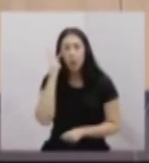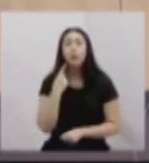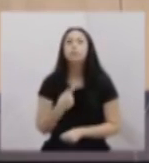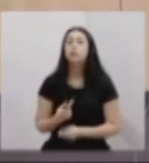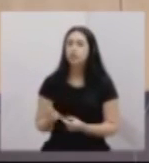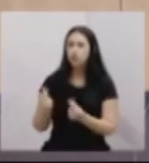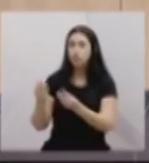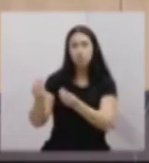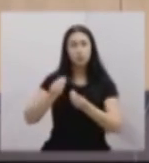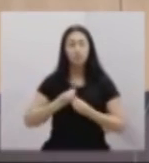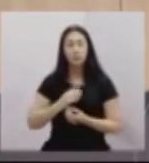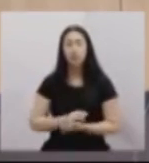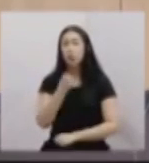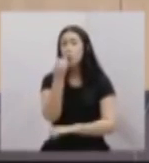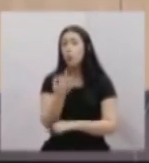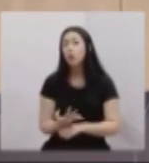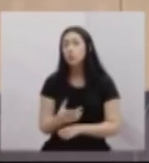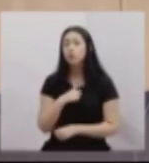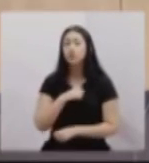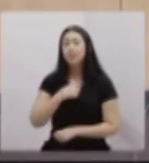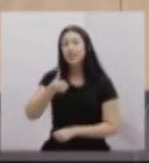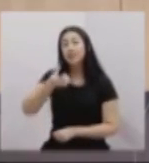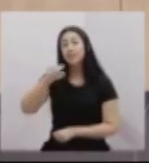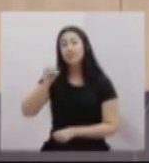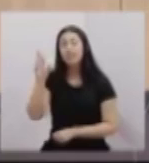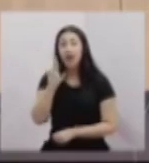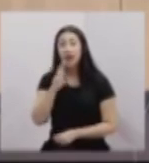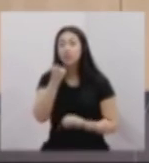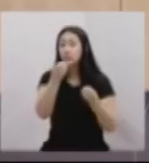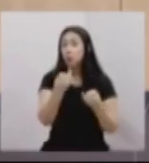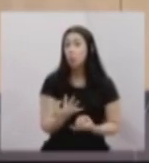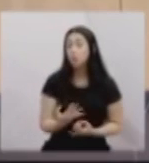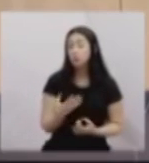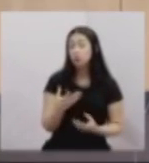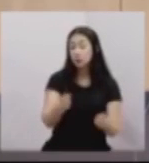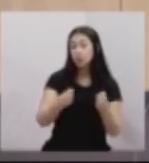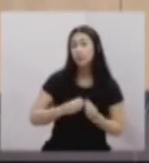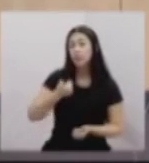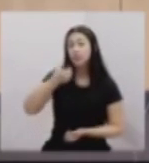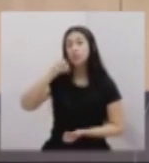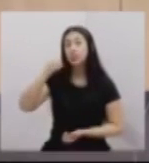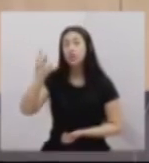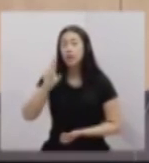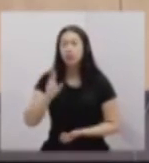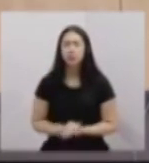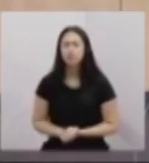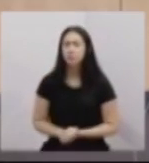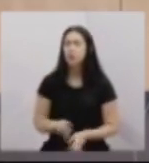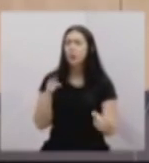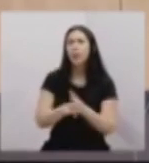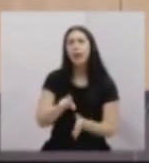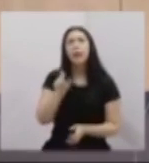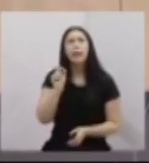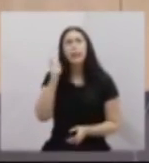quantos recebiam R$60? E quantos recebiam R$100? De quem foi a ideia de substituir o